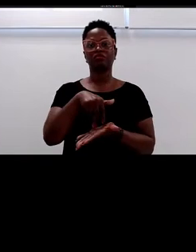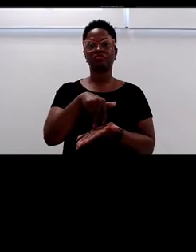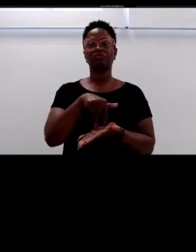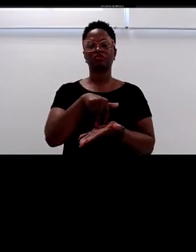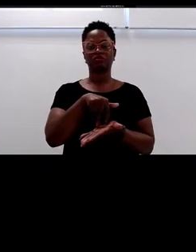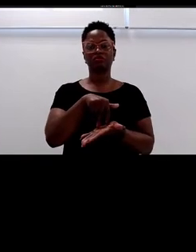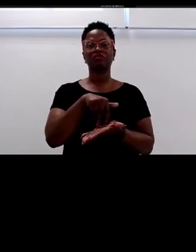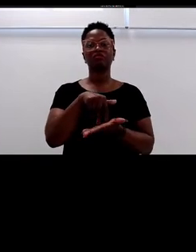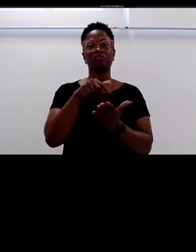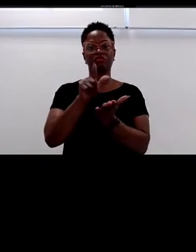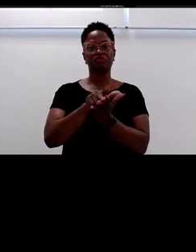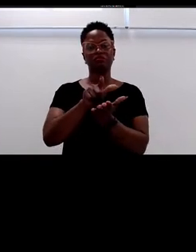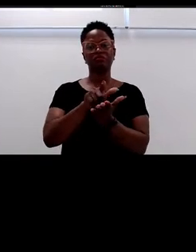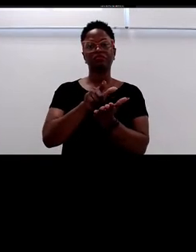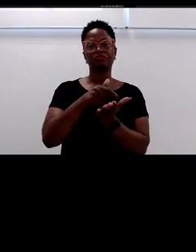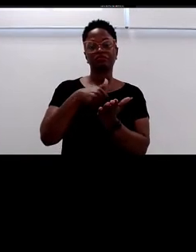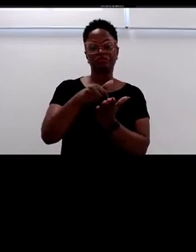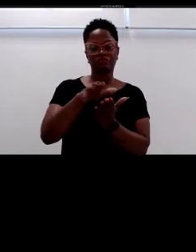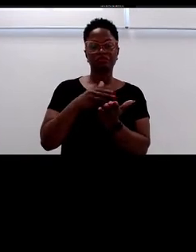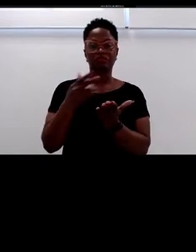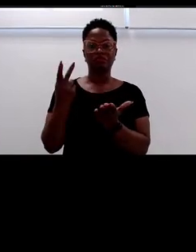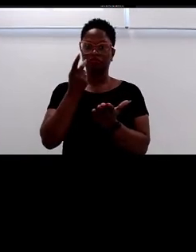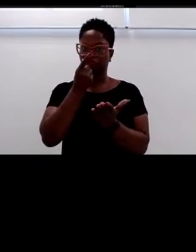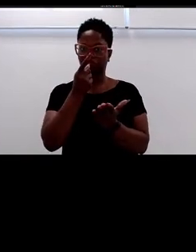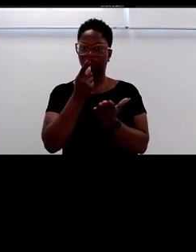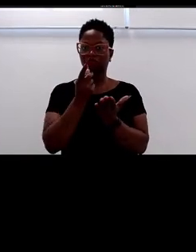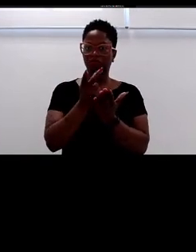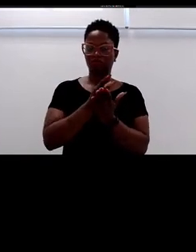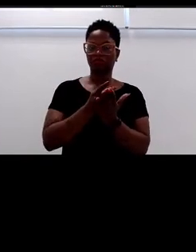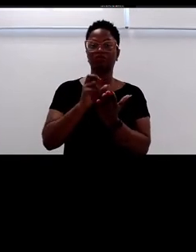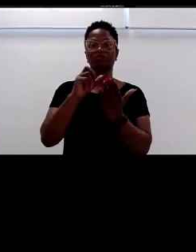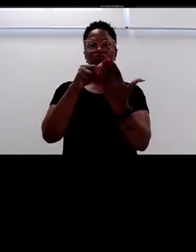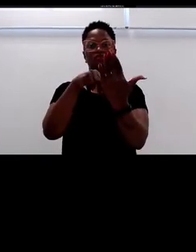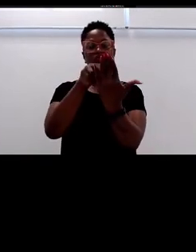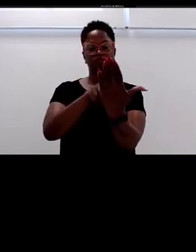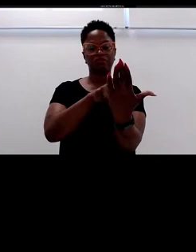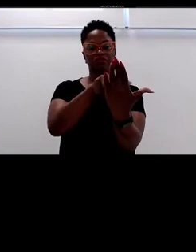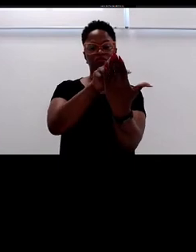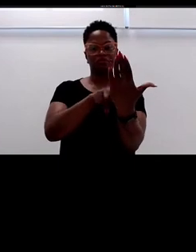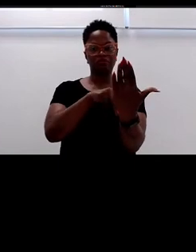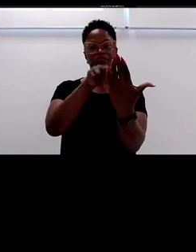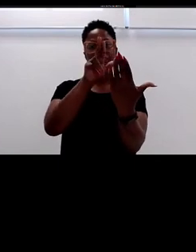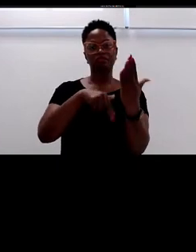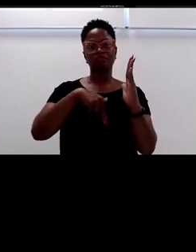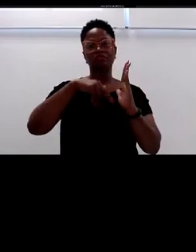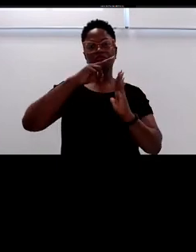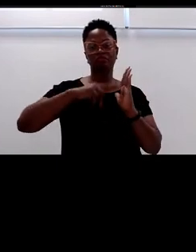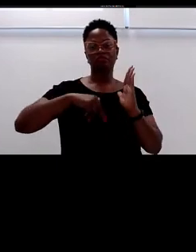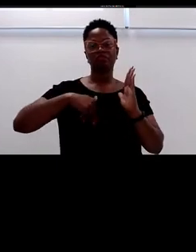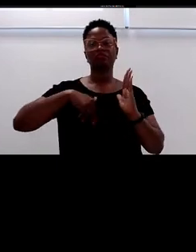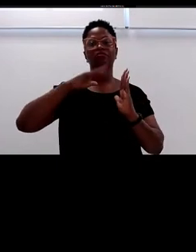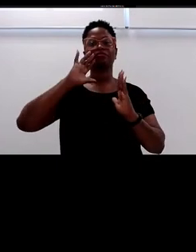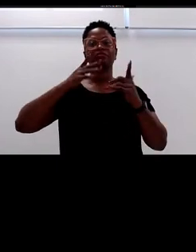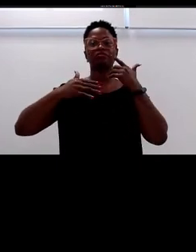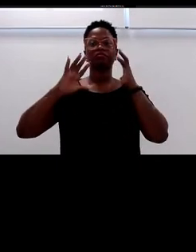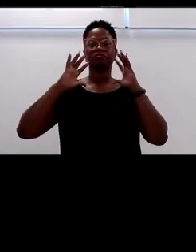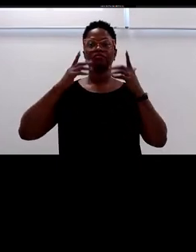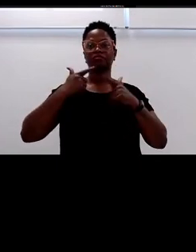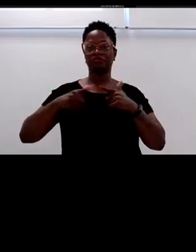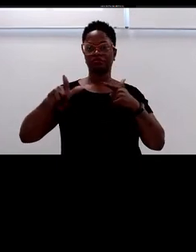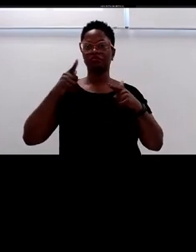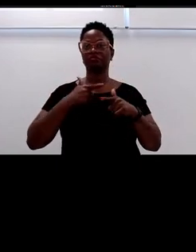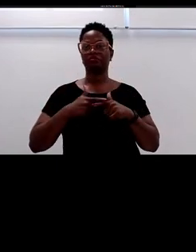papel, um lápis na mão ou de uma tela com materiais e tinta e começar a resolver alguns problemas. que